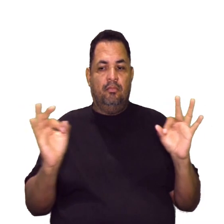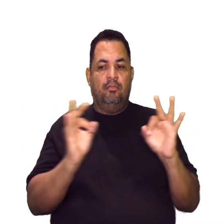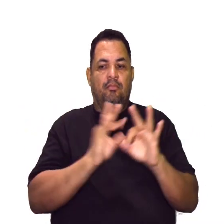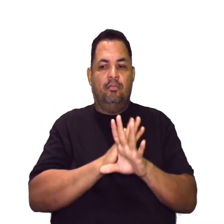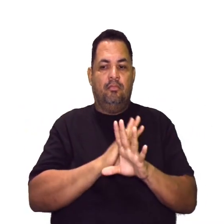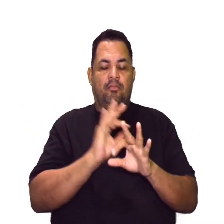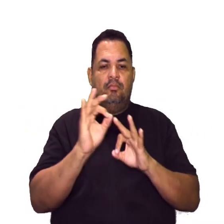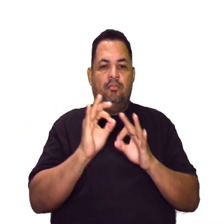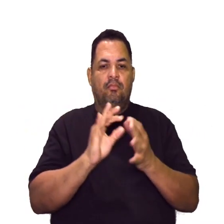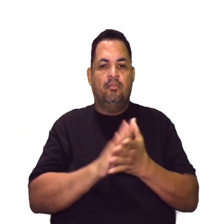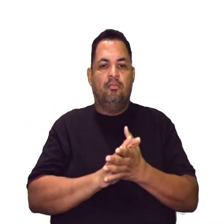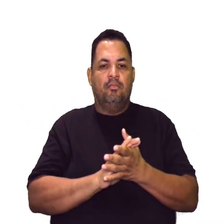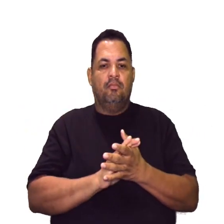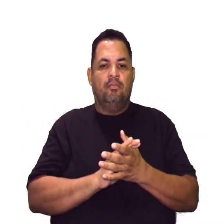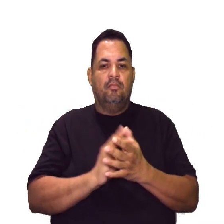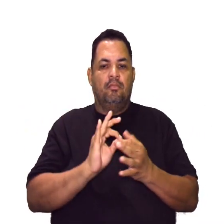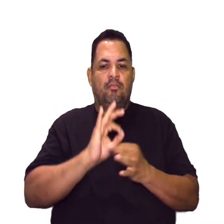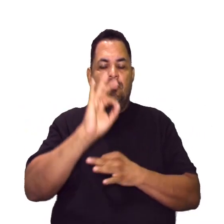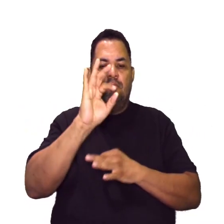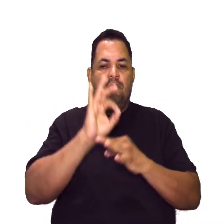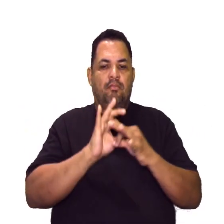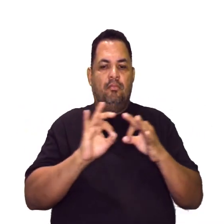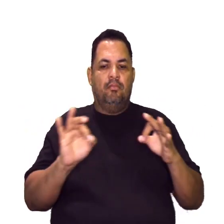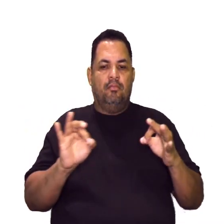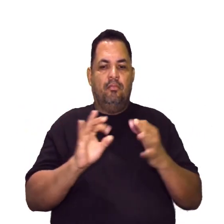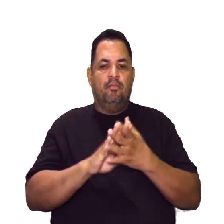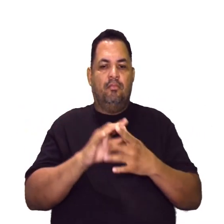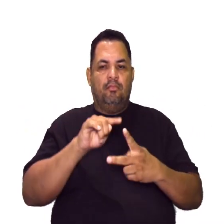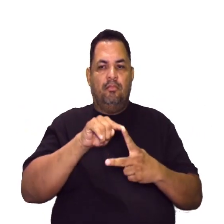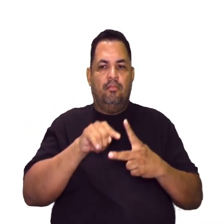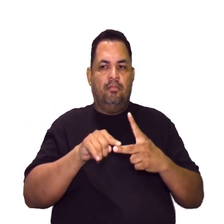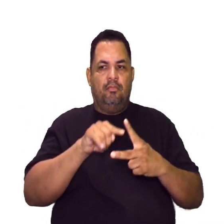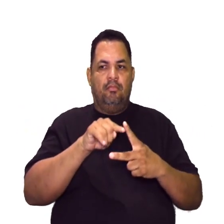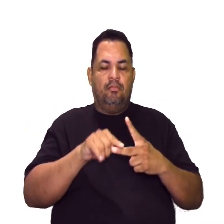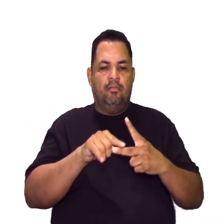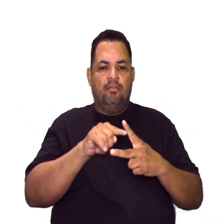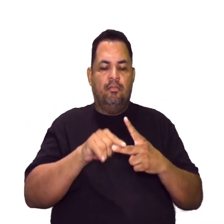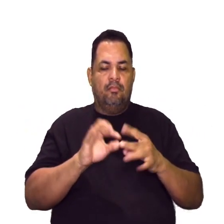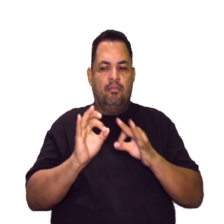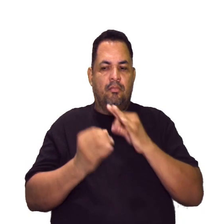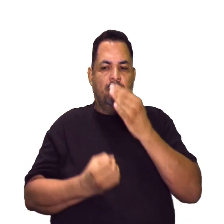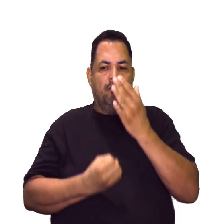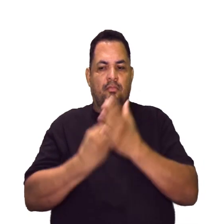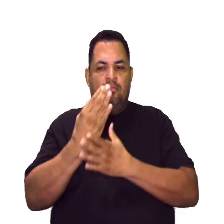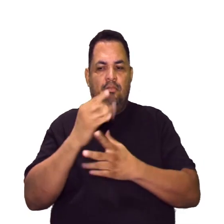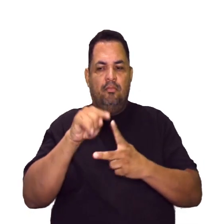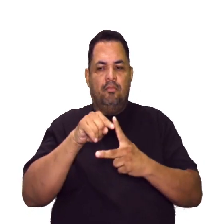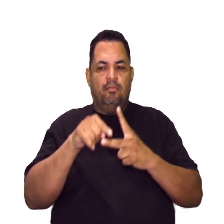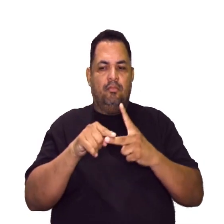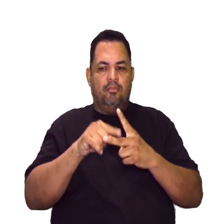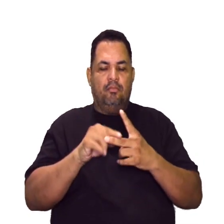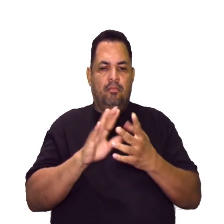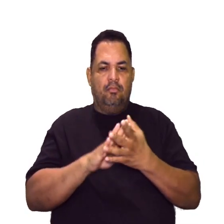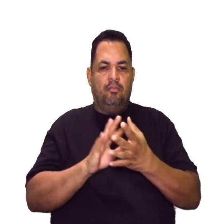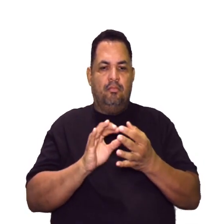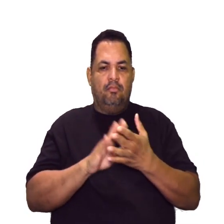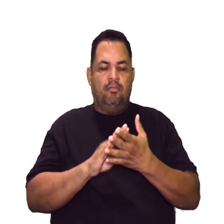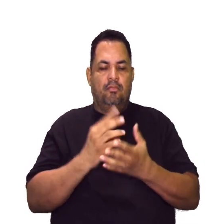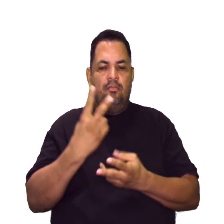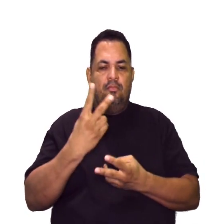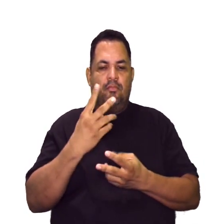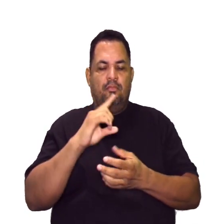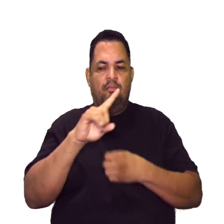portanto, uma geometria angular, quer dizer, formando ângulo entre